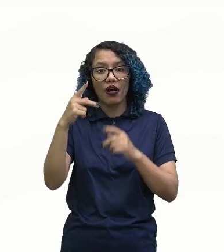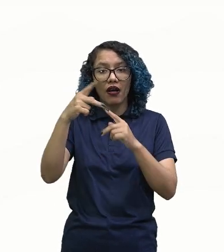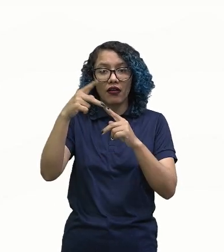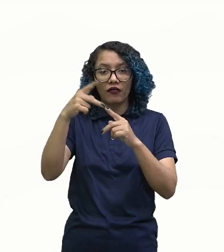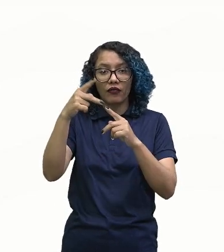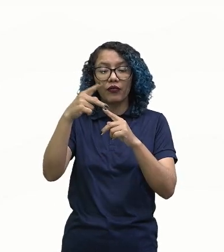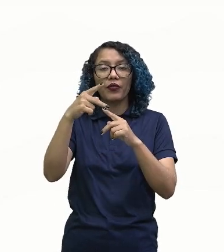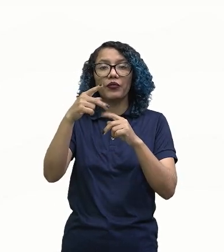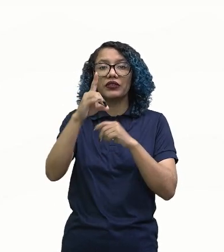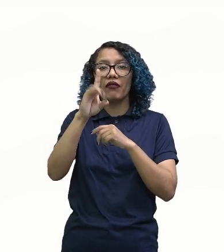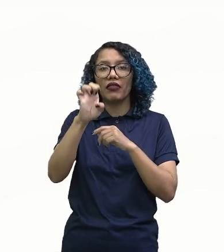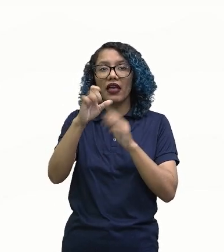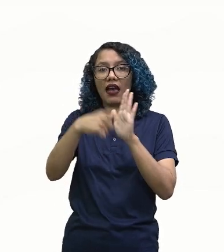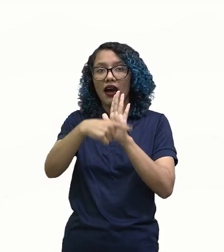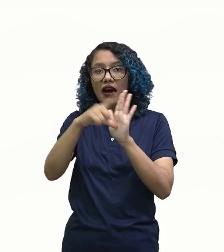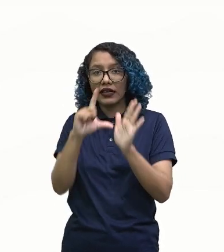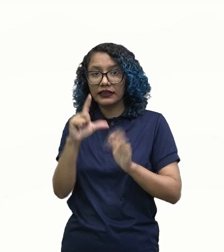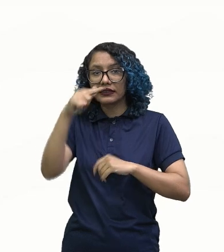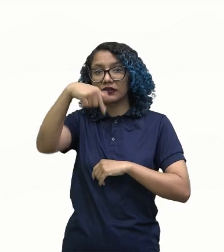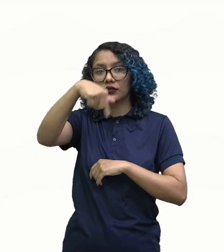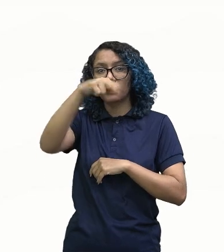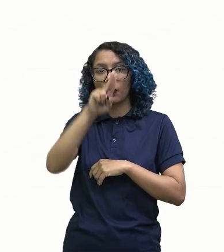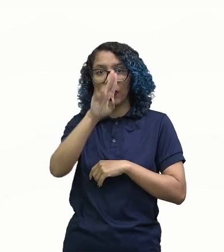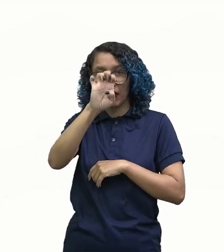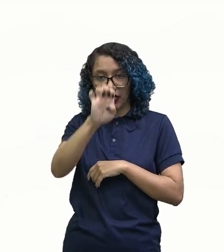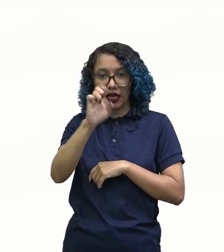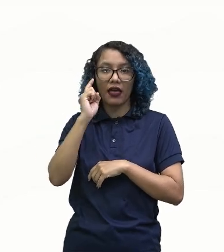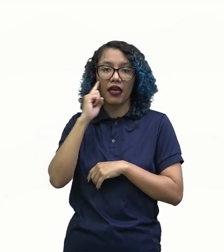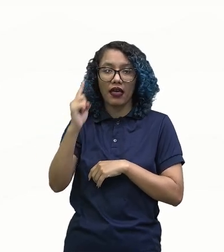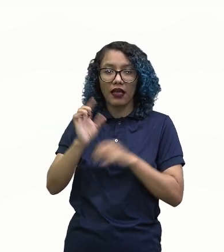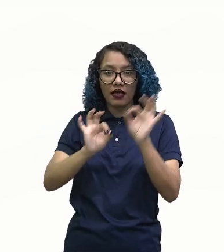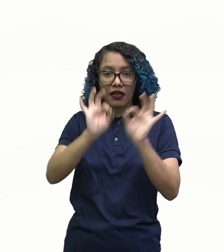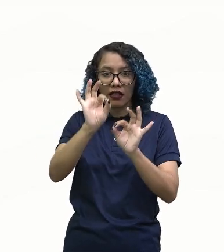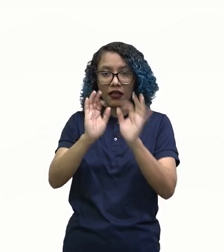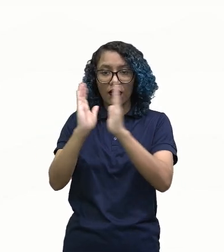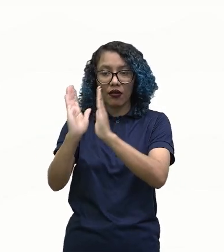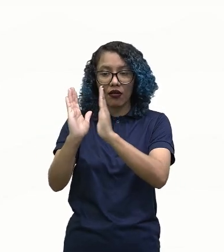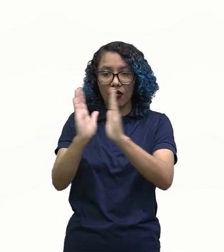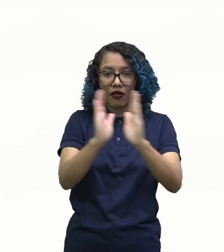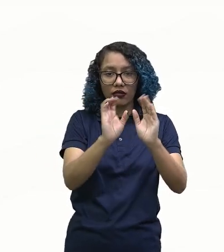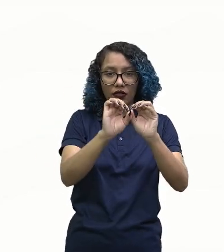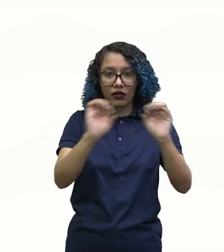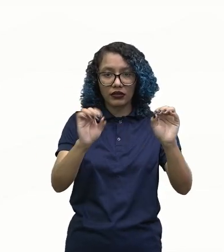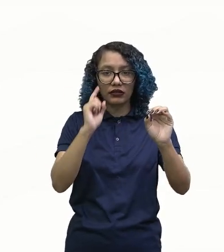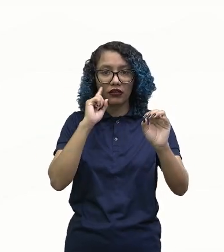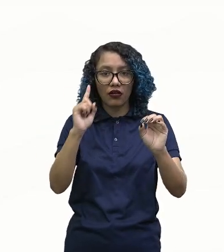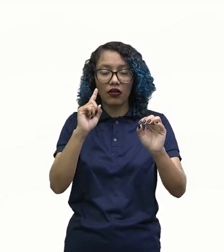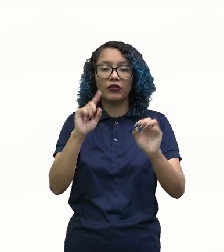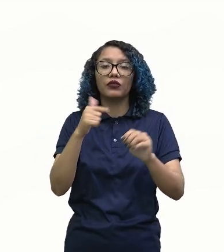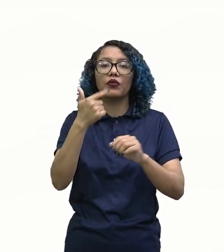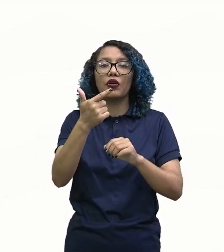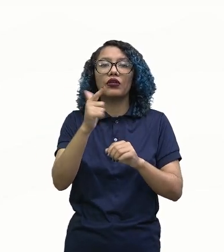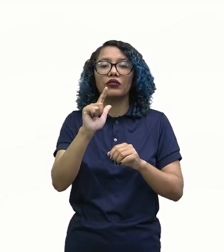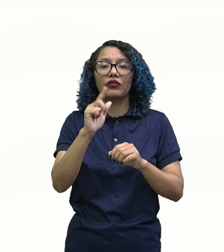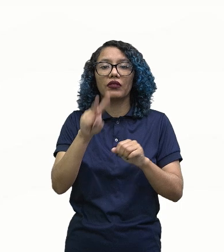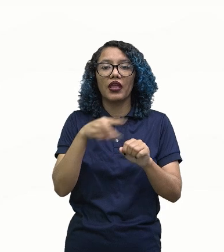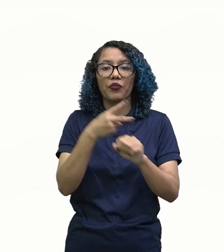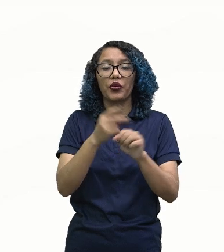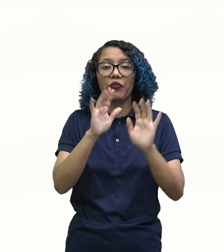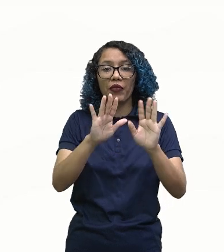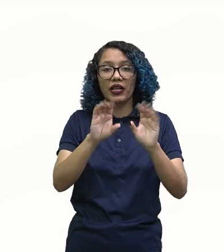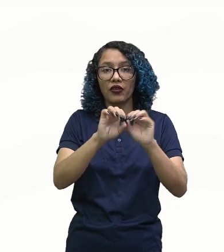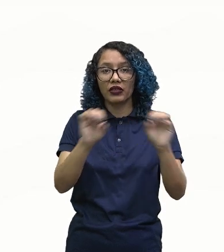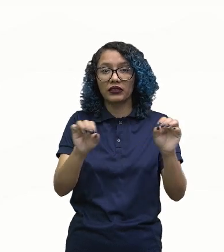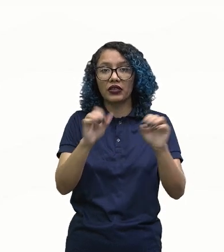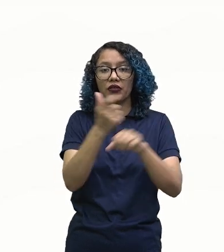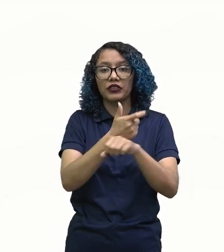do pronome relativo. Enquanto aqui, ó, a preposição aparece depois do verbo. Na oração adjetiva, não.